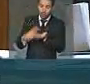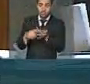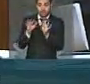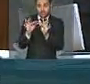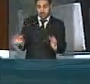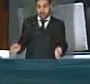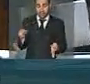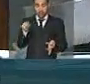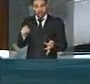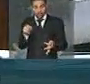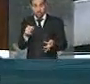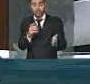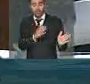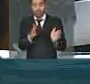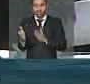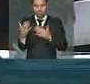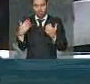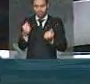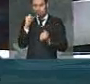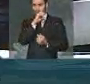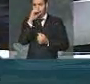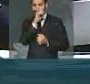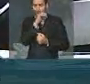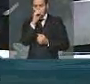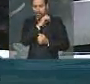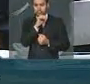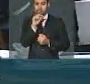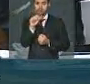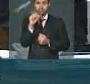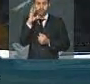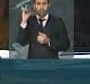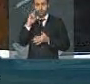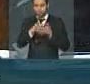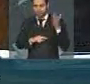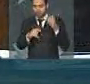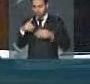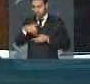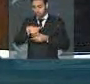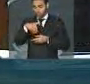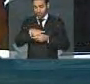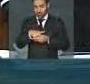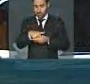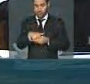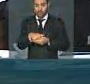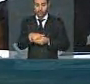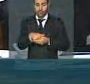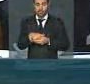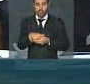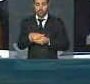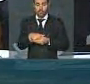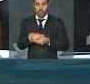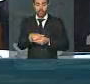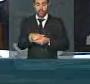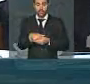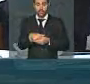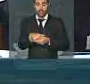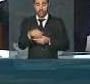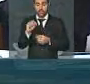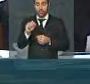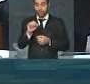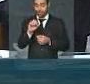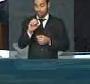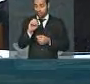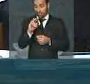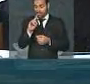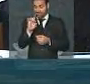todo. Nós votaríamos rapidamente a resolução pela ordem, presidente. Eu darei a palavra à vossa excelência. Nós votaríamos pela ordem a